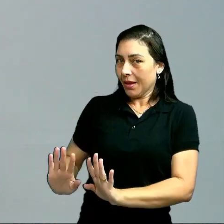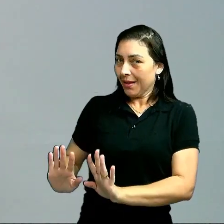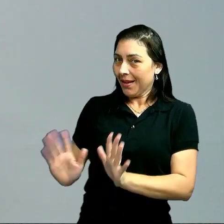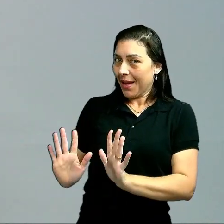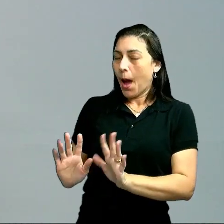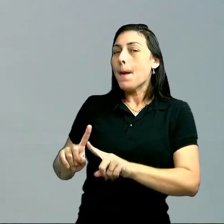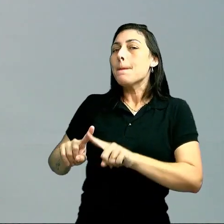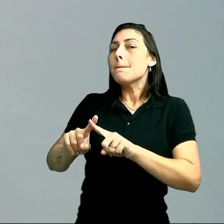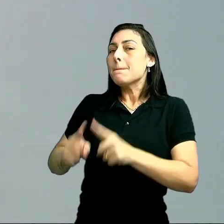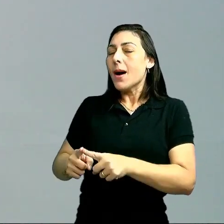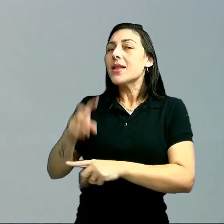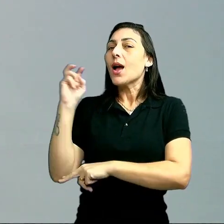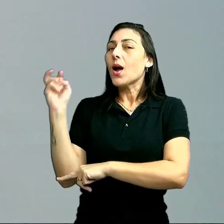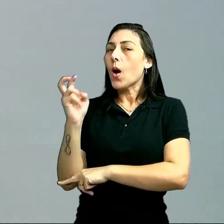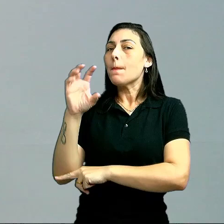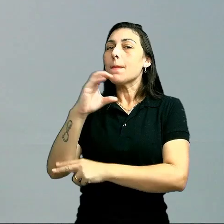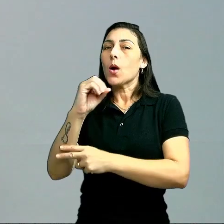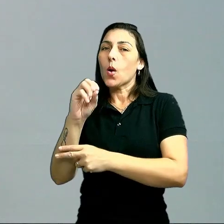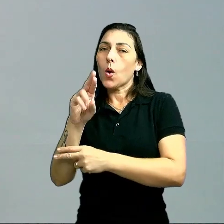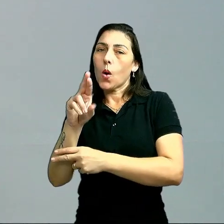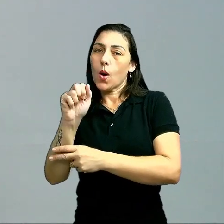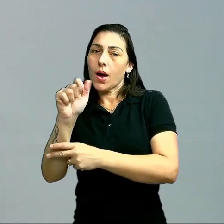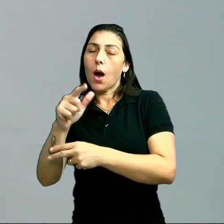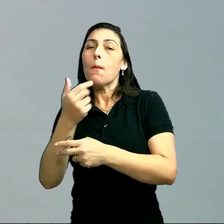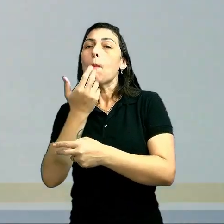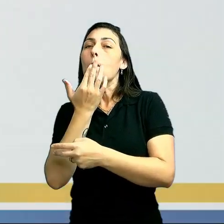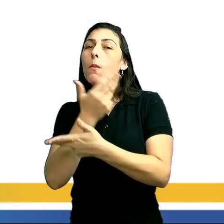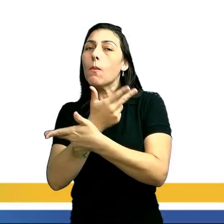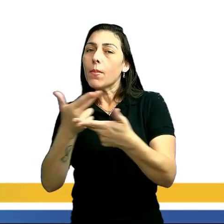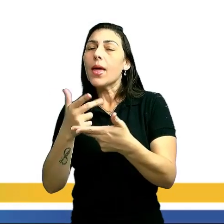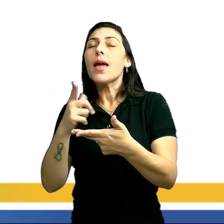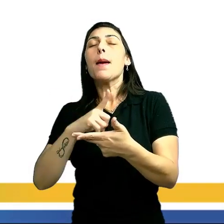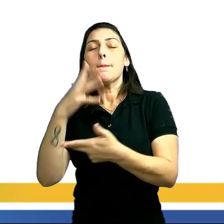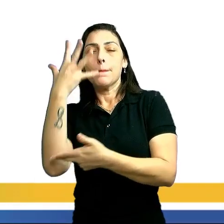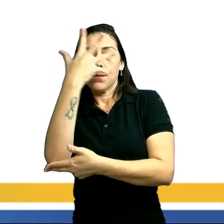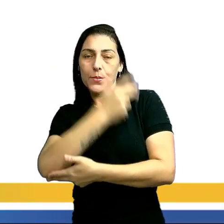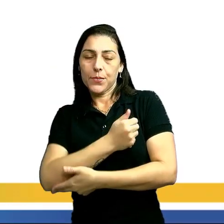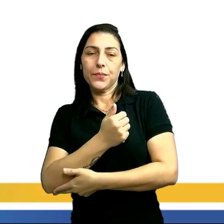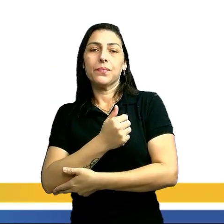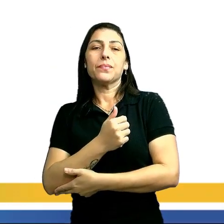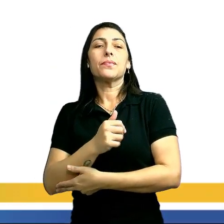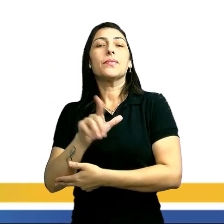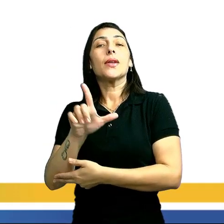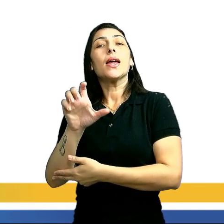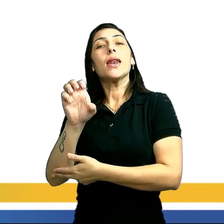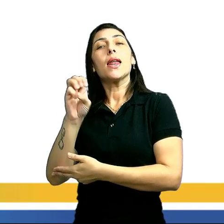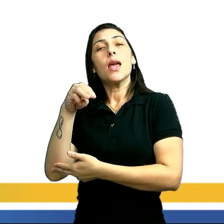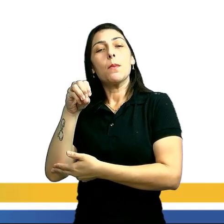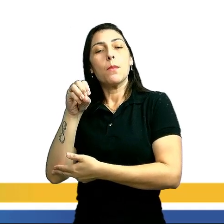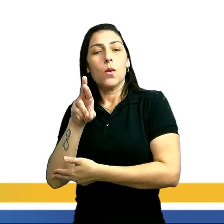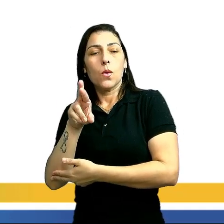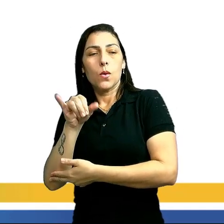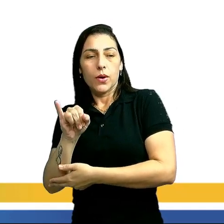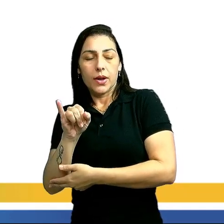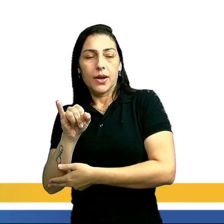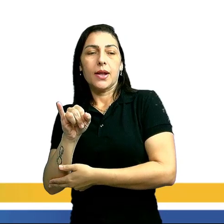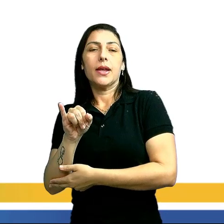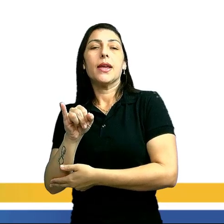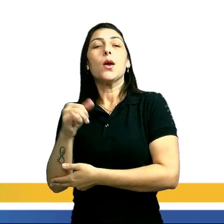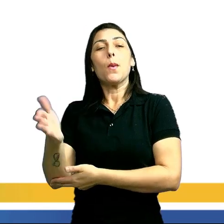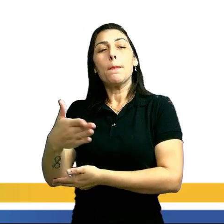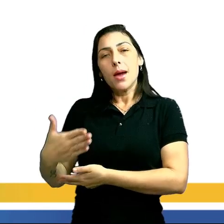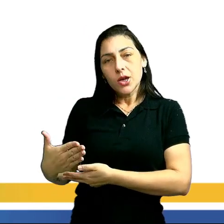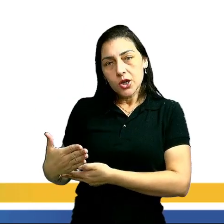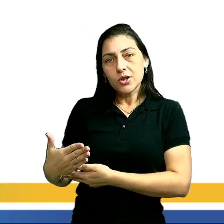mas ela é um animal bonito. Por outro lado, nós vamos ter aí o lêmure, aié-aié, e nós temos o